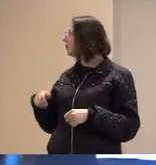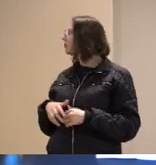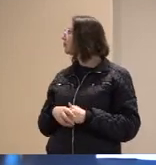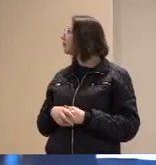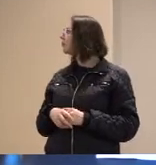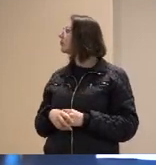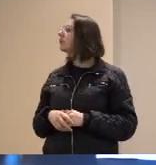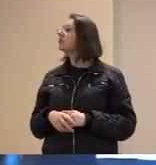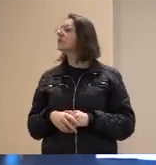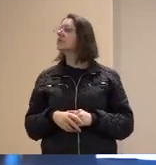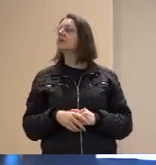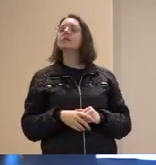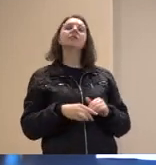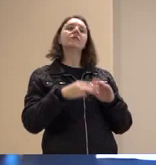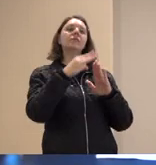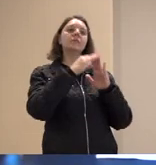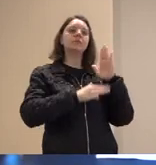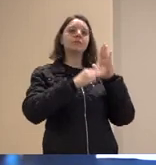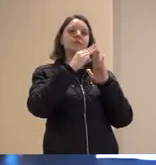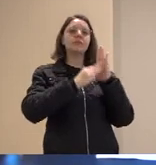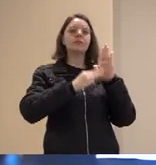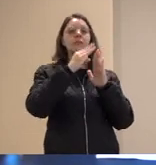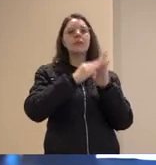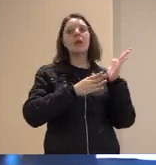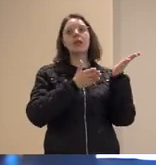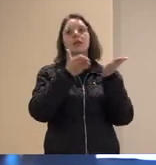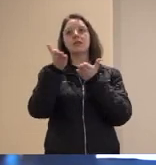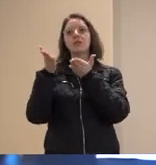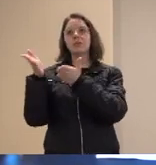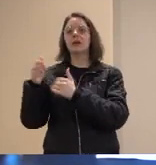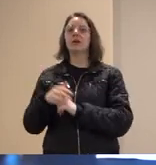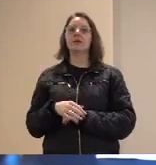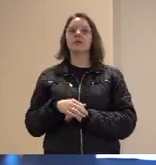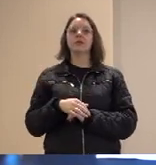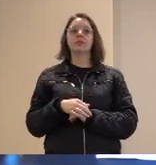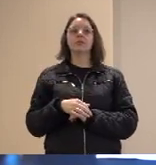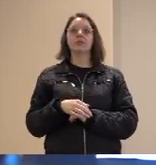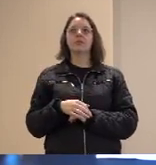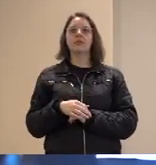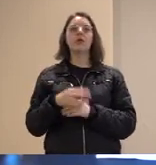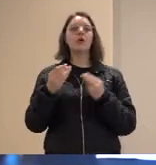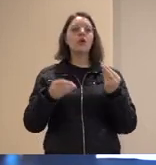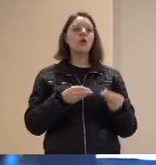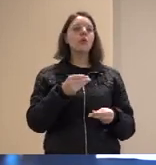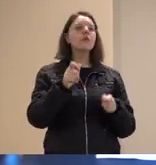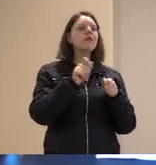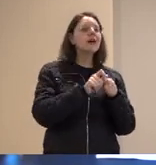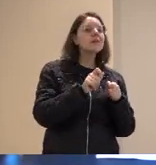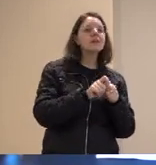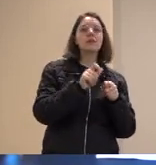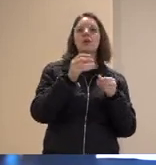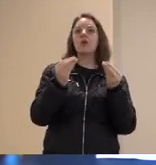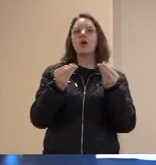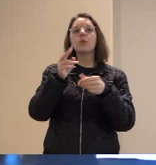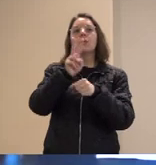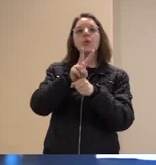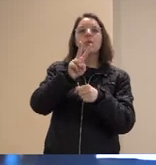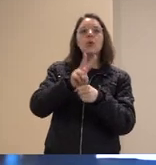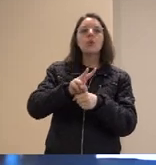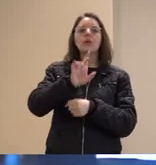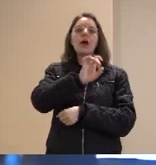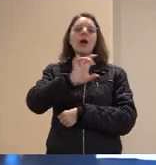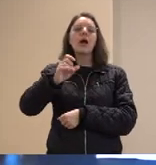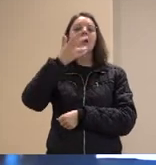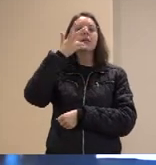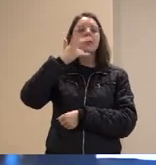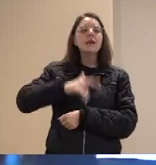As metodologias de atendimento, a forma de fazer, de cuidar, de pensar cada criança de